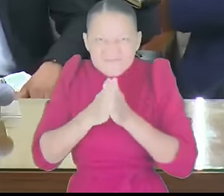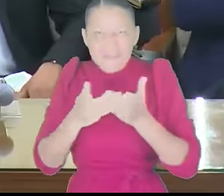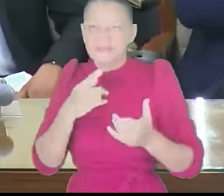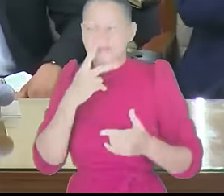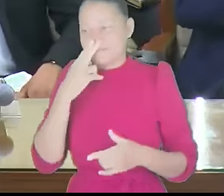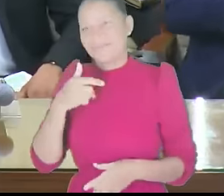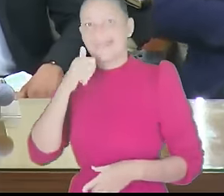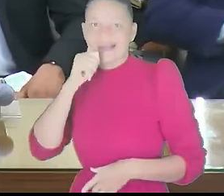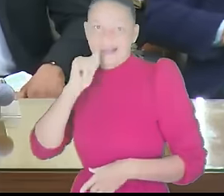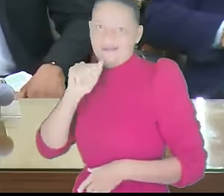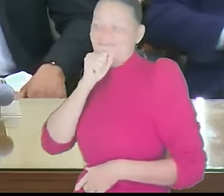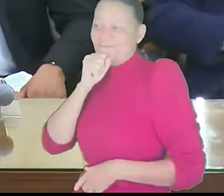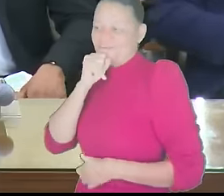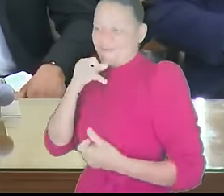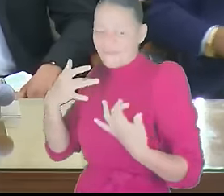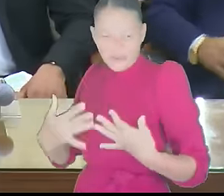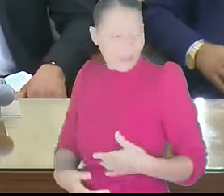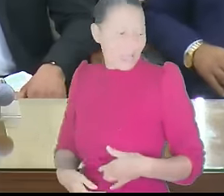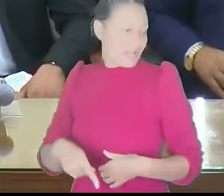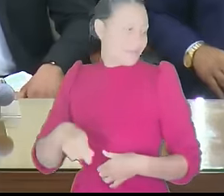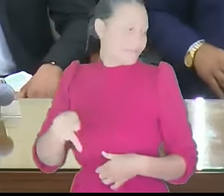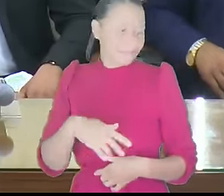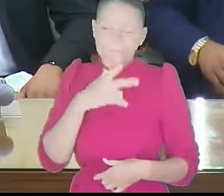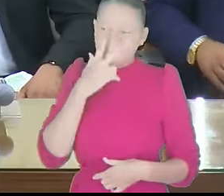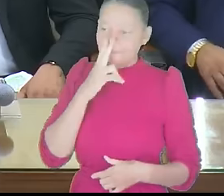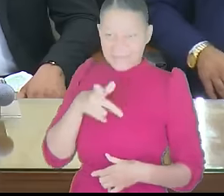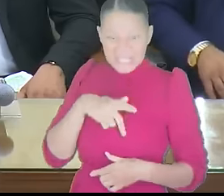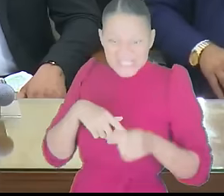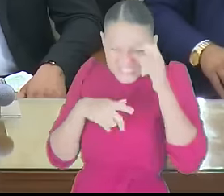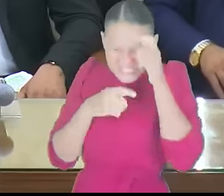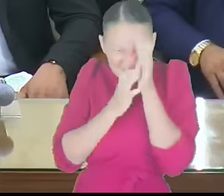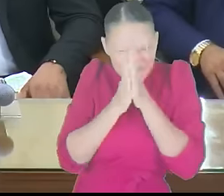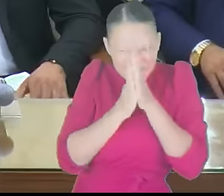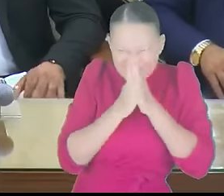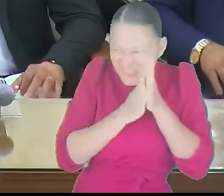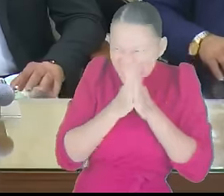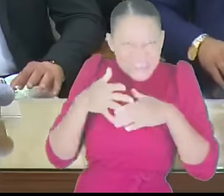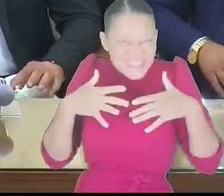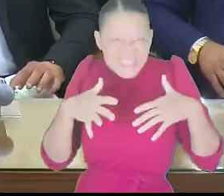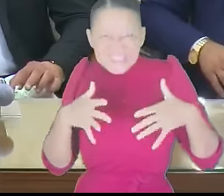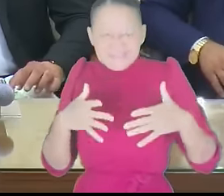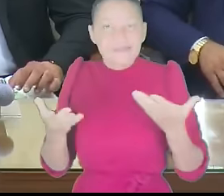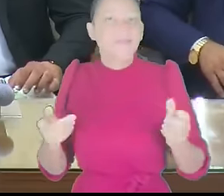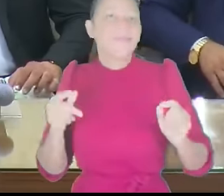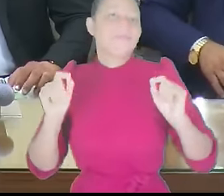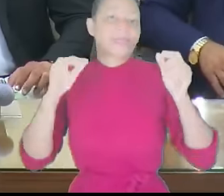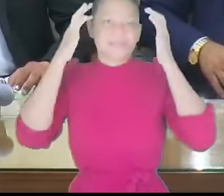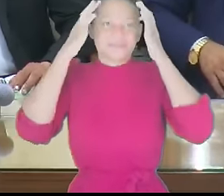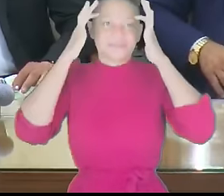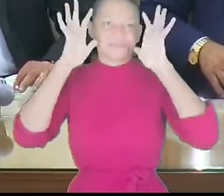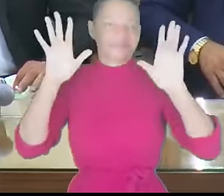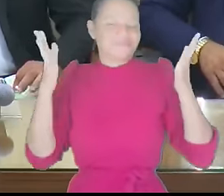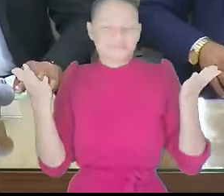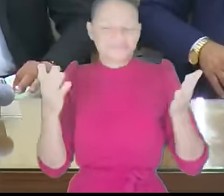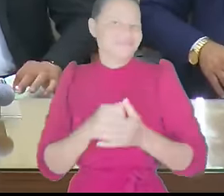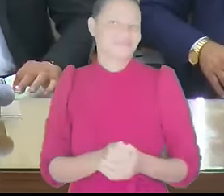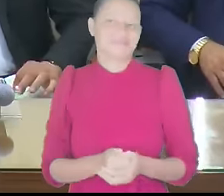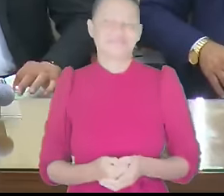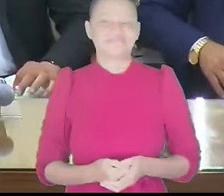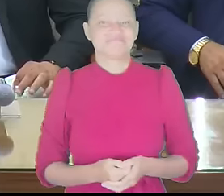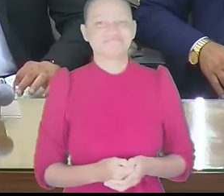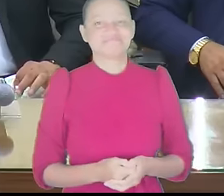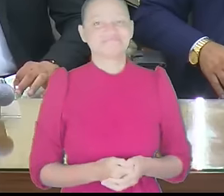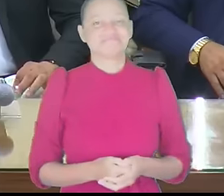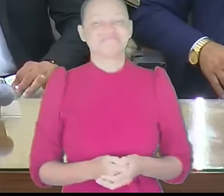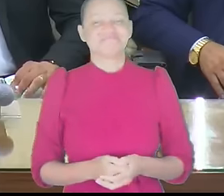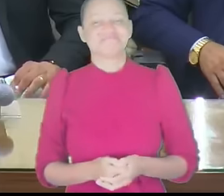minha avó. Quando a pessoa não valia nada, minha avó dizia, aquilo é o cão encarbado. Agora o que é, eu não sei se é no caibro, pendurado no caibro.